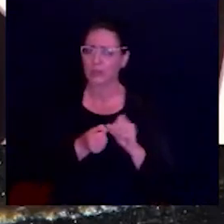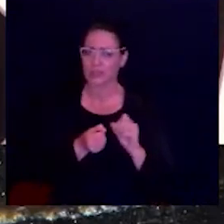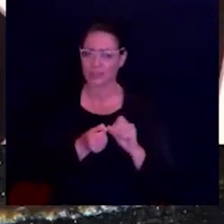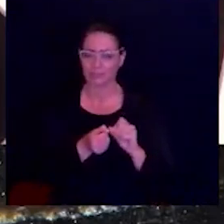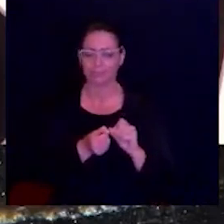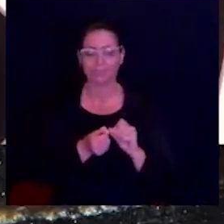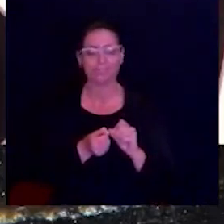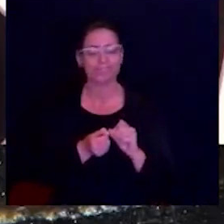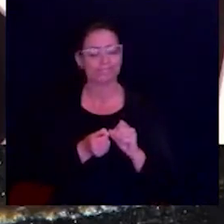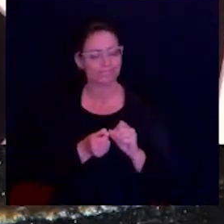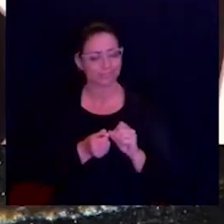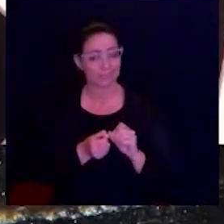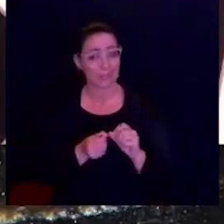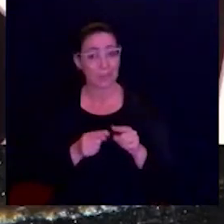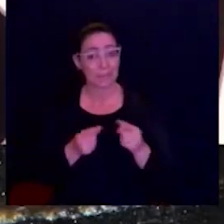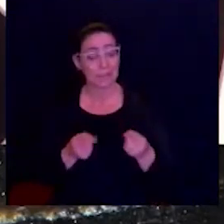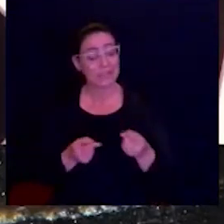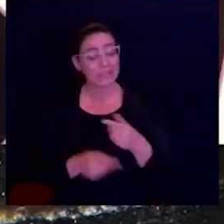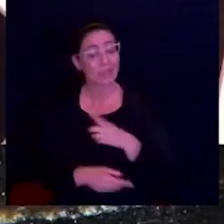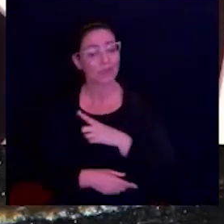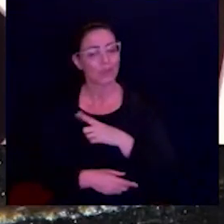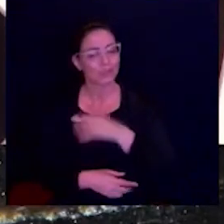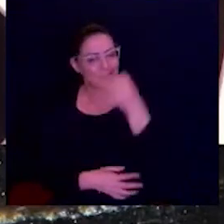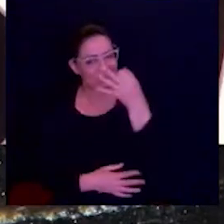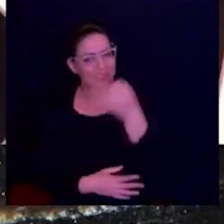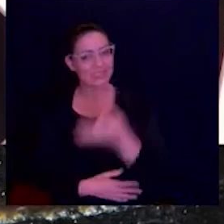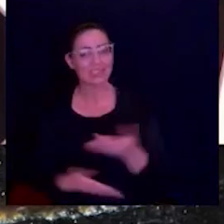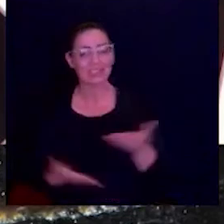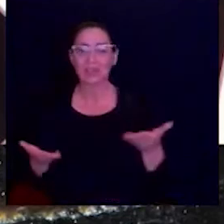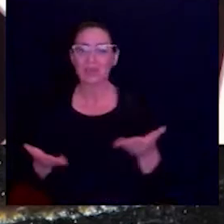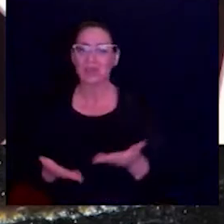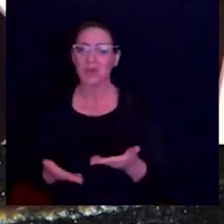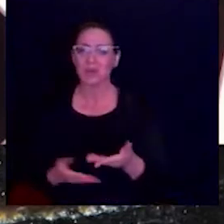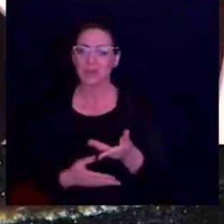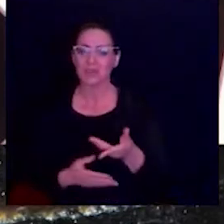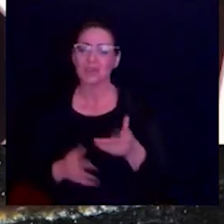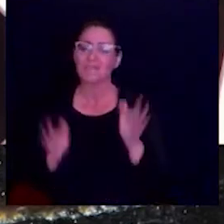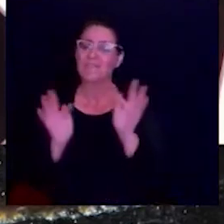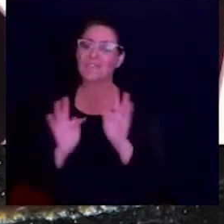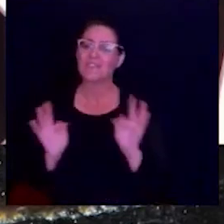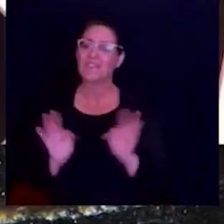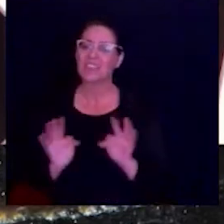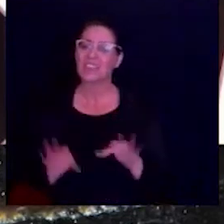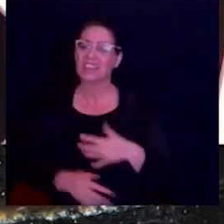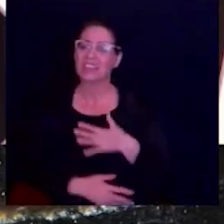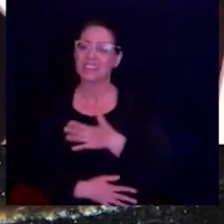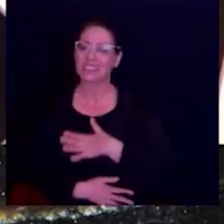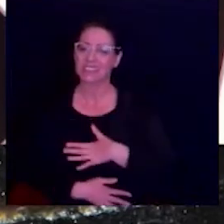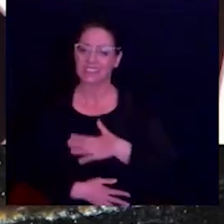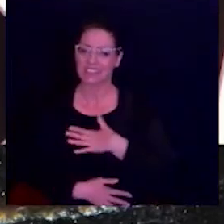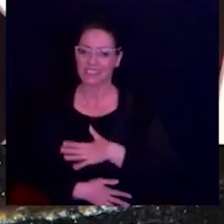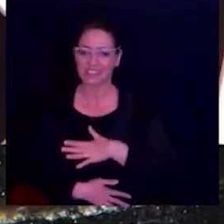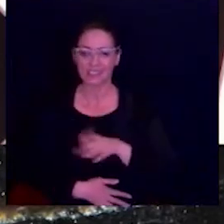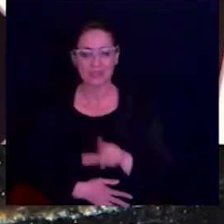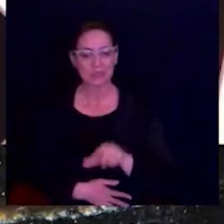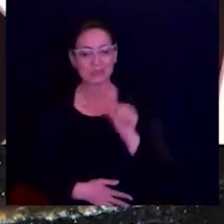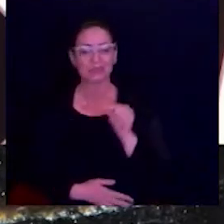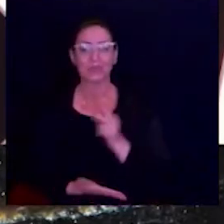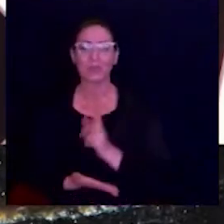fazer? Eu tenho absoluta certeza que hoje vocês estão felizes pela escolha realizada, por